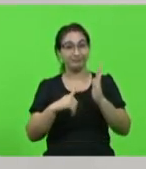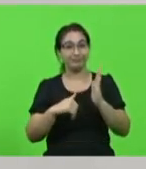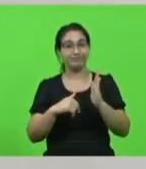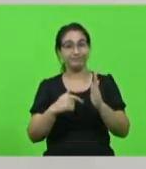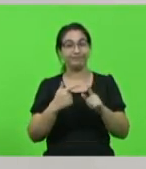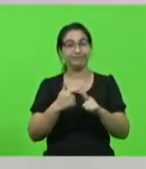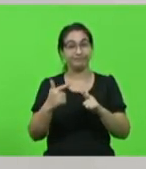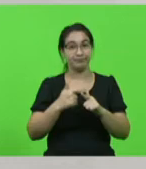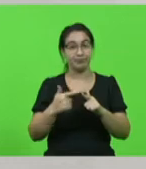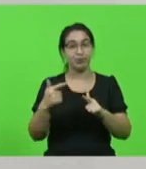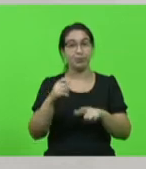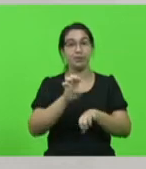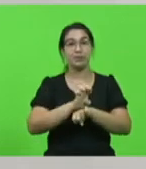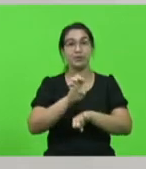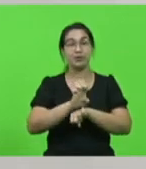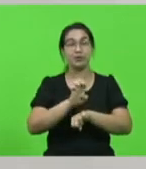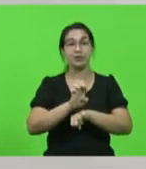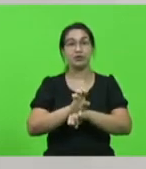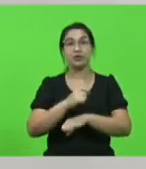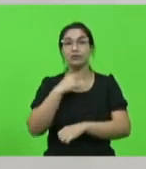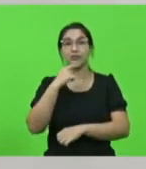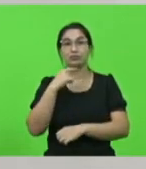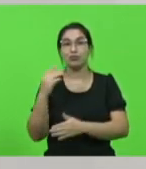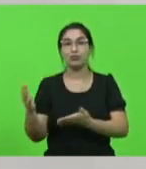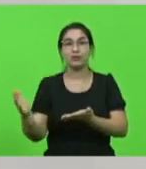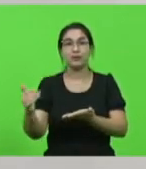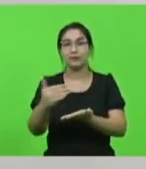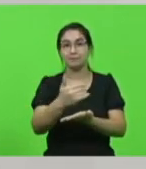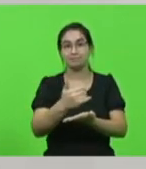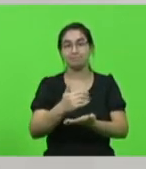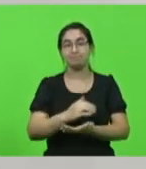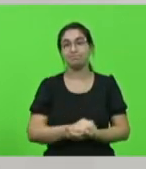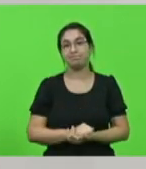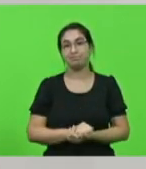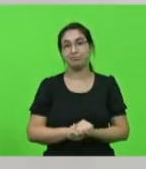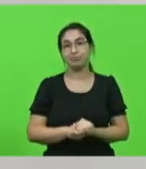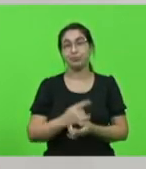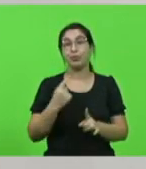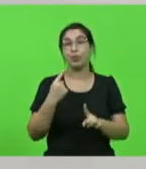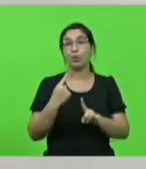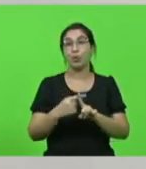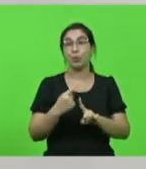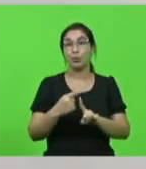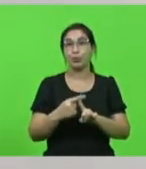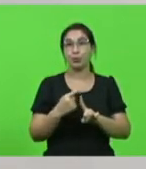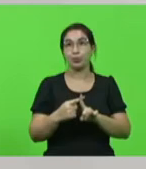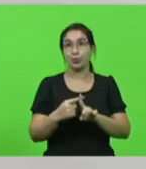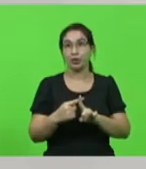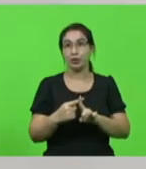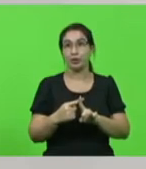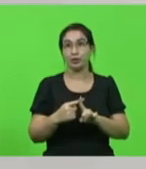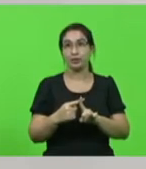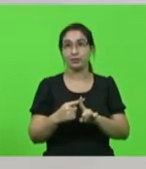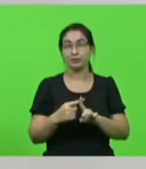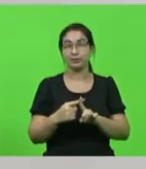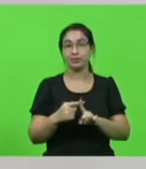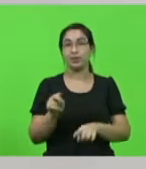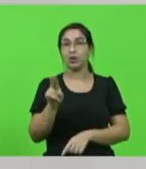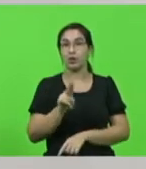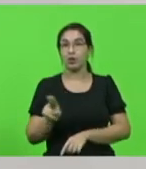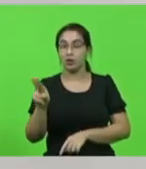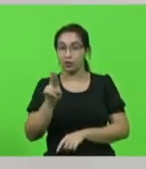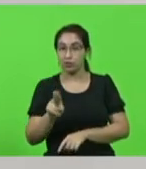o Estado deixa de arrecadar, porque, além de fazer uma subutilização deste